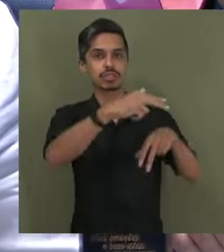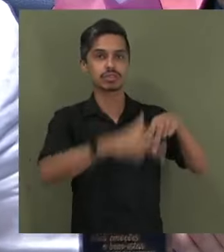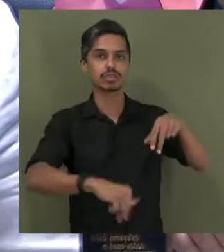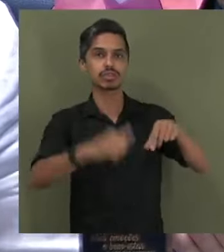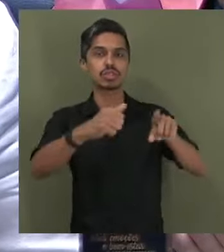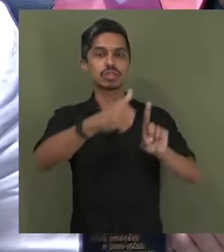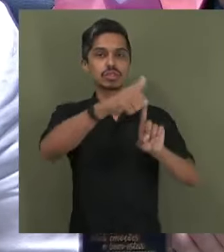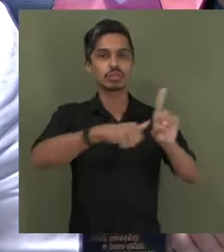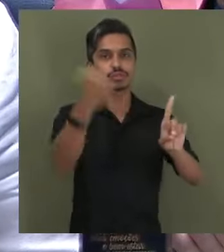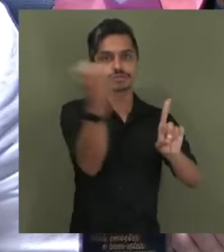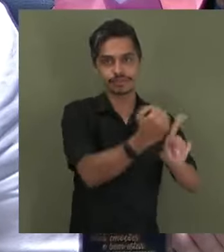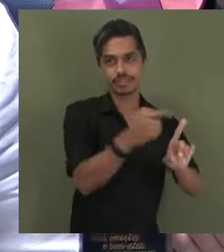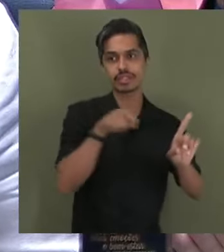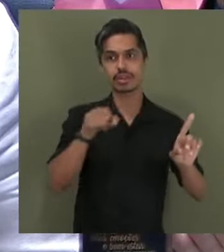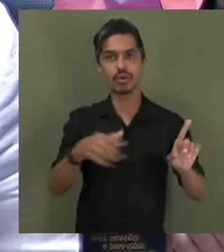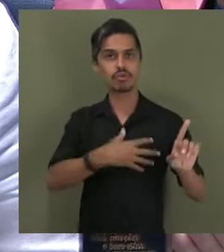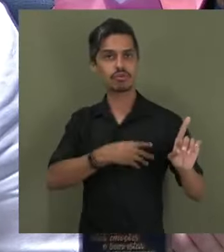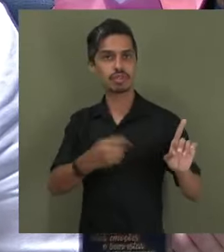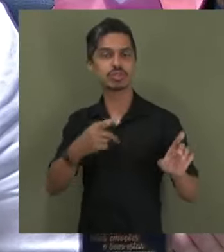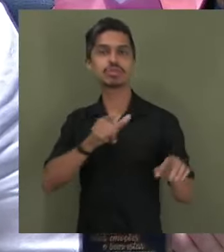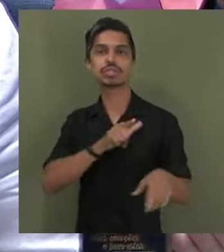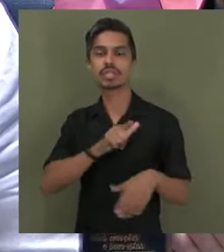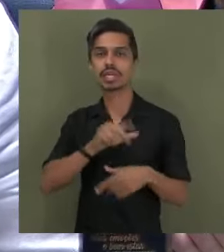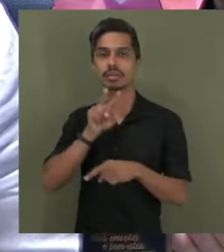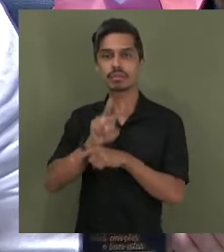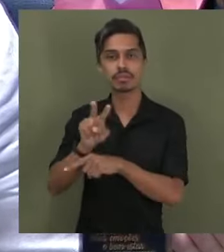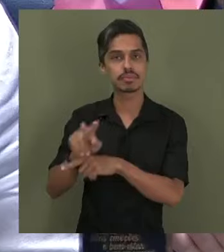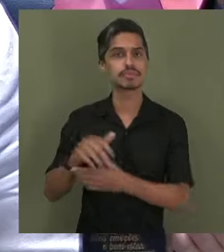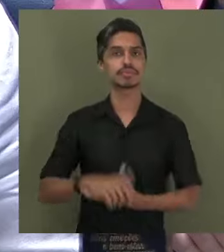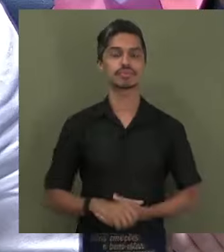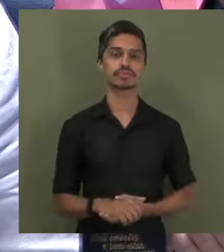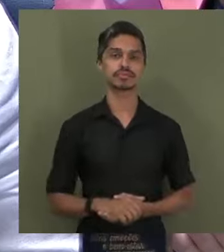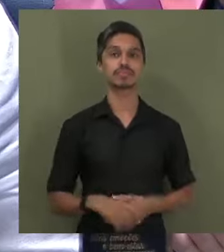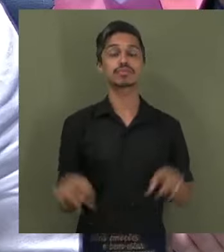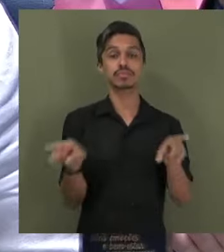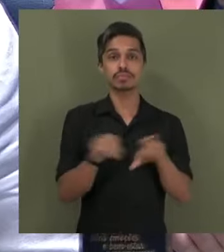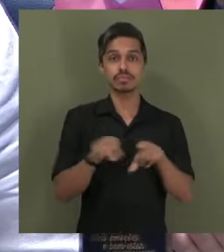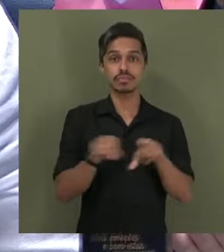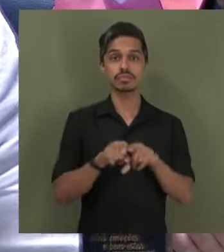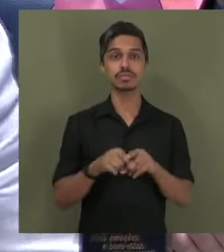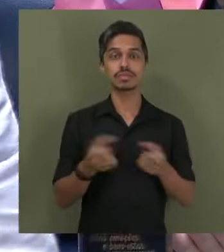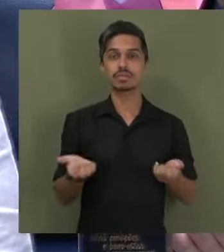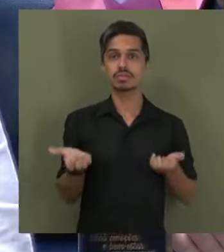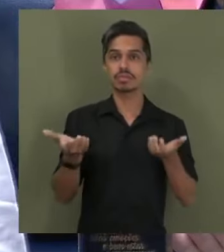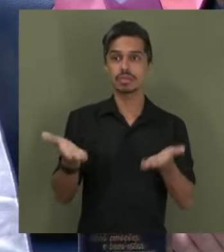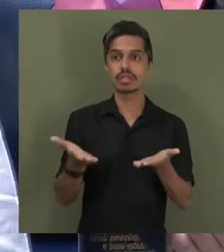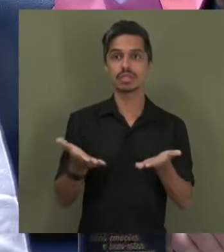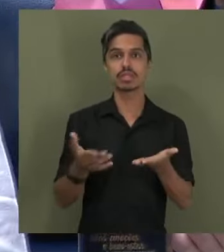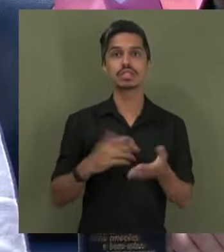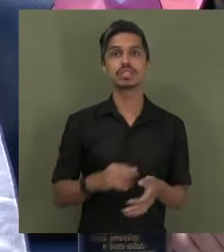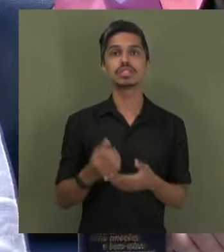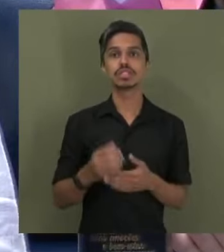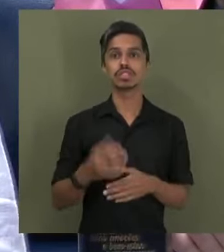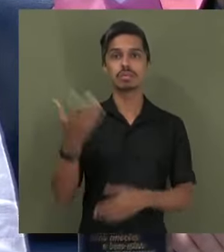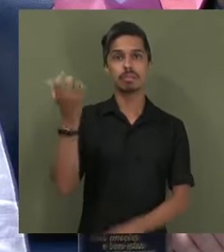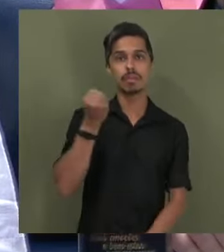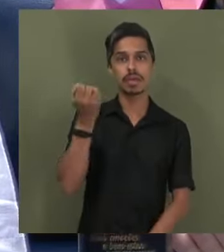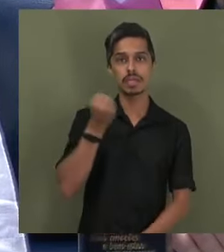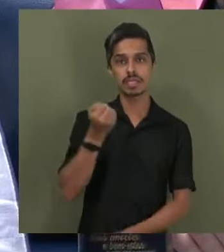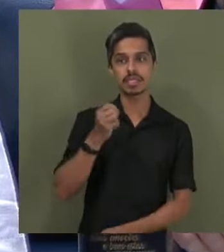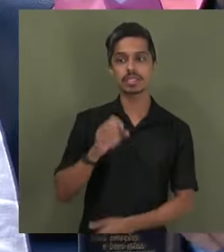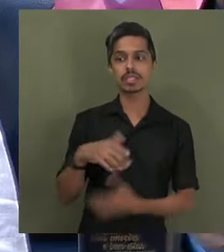1.185 de 2022, também a concessão de pensão